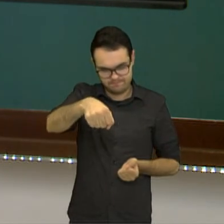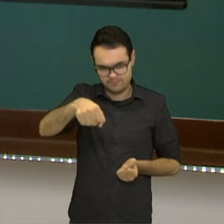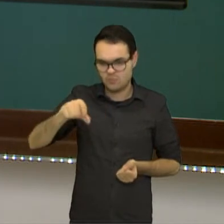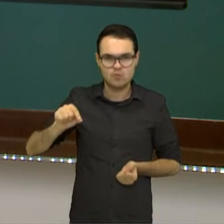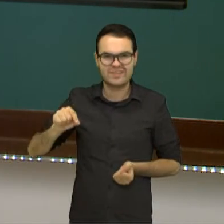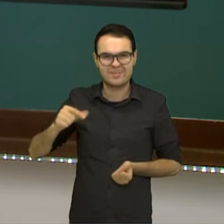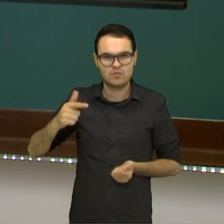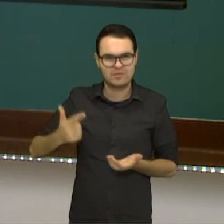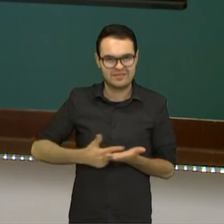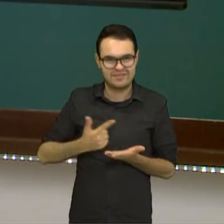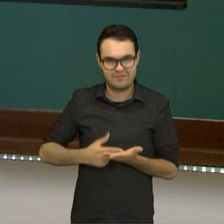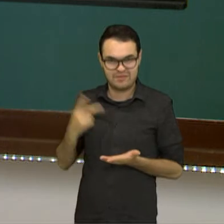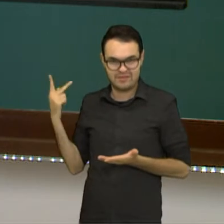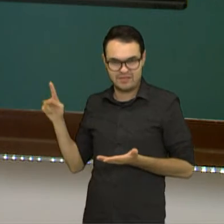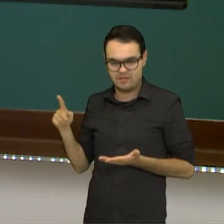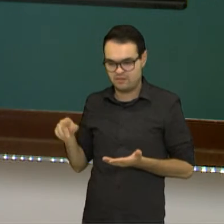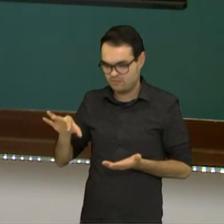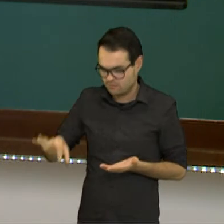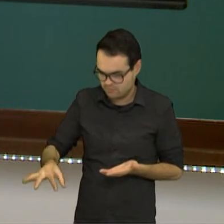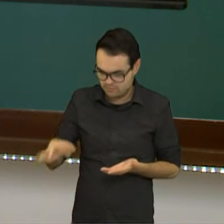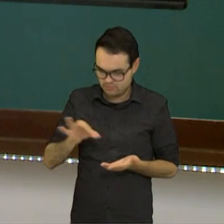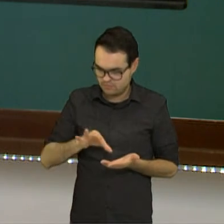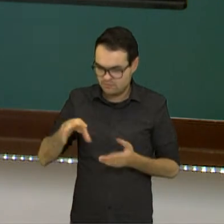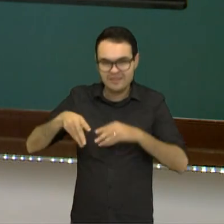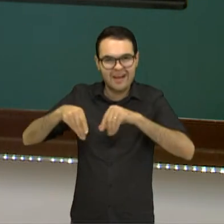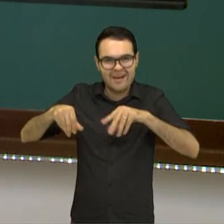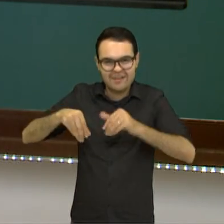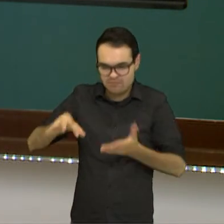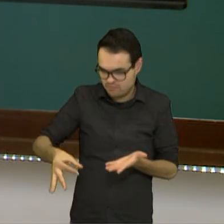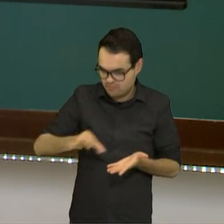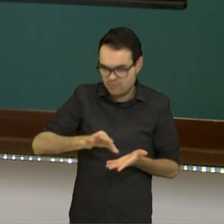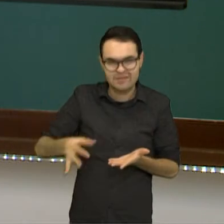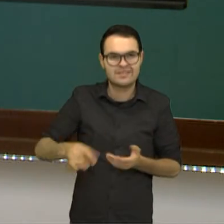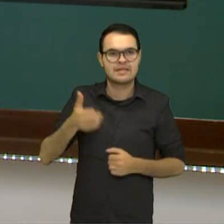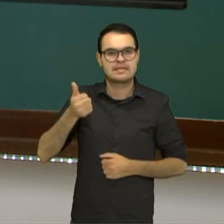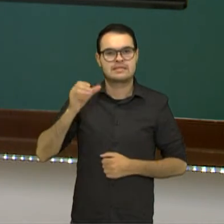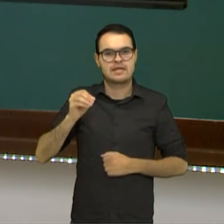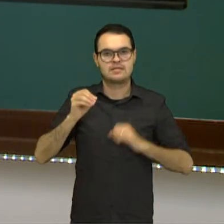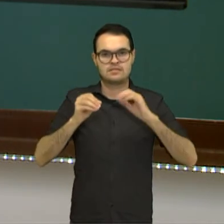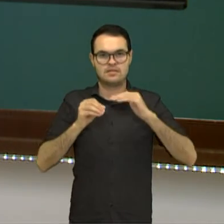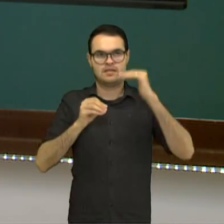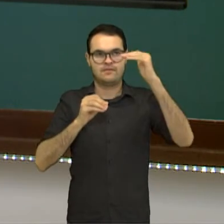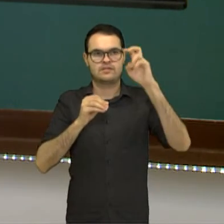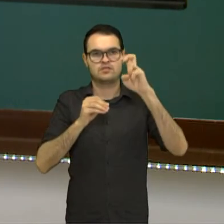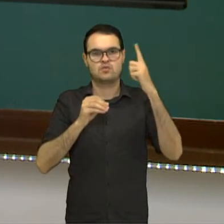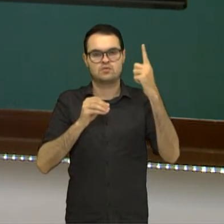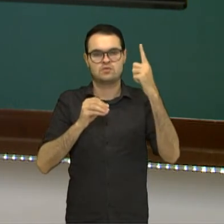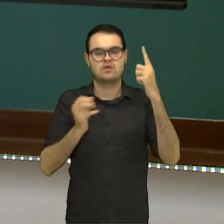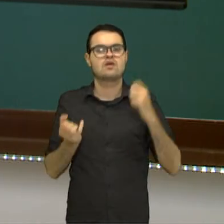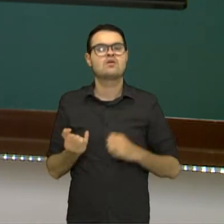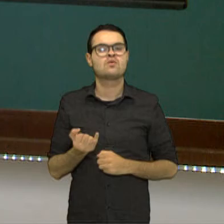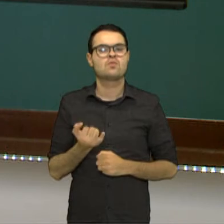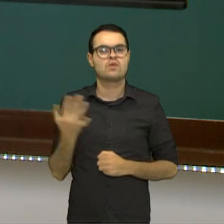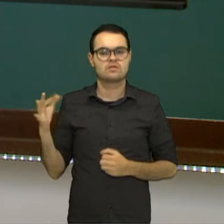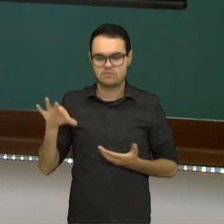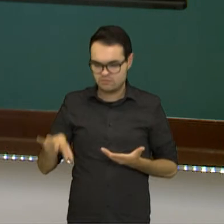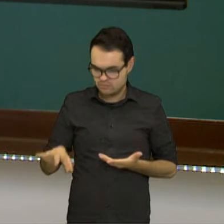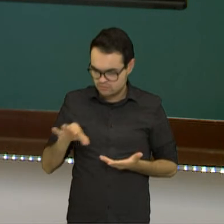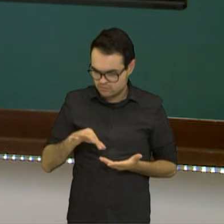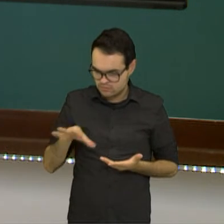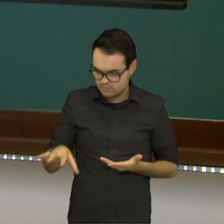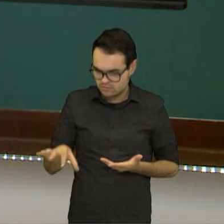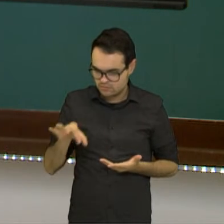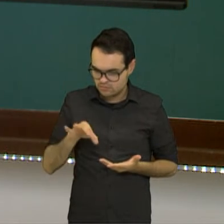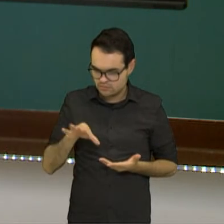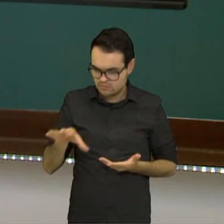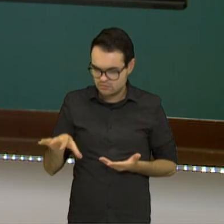Areias, ele estabeleceu a potência 10 elevado a 51, pensando o quê? Quantos grãos de areia são necessários